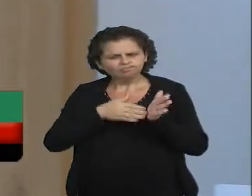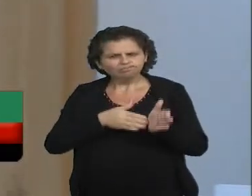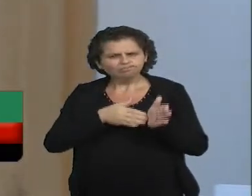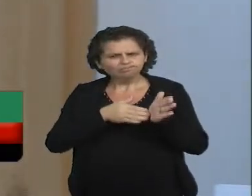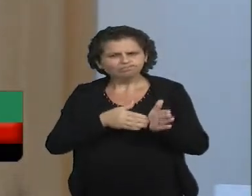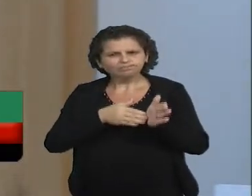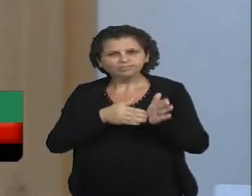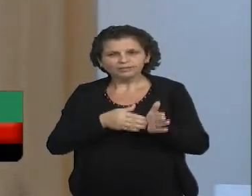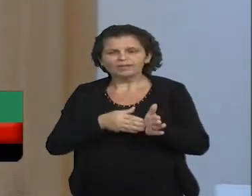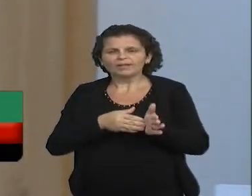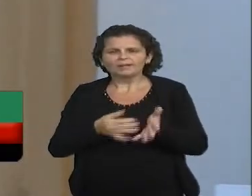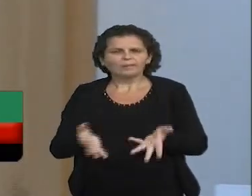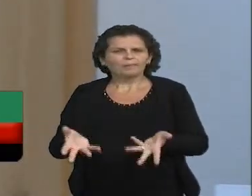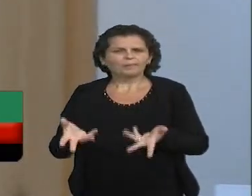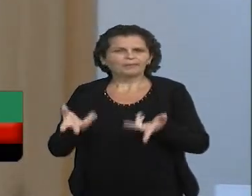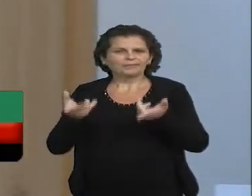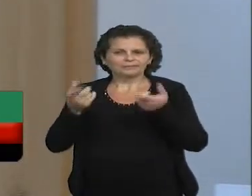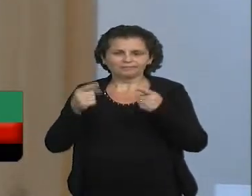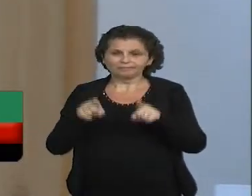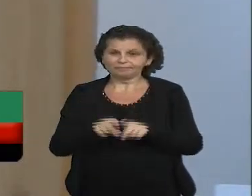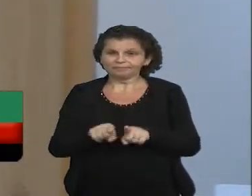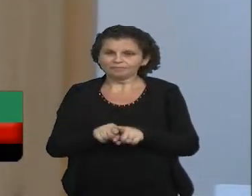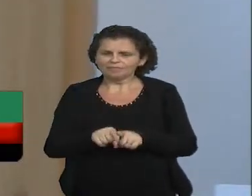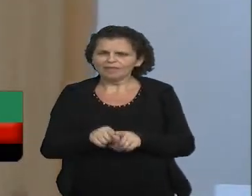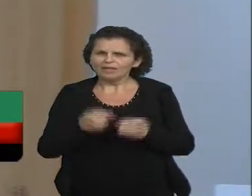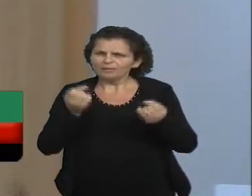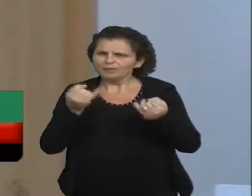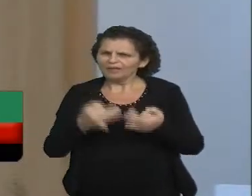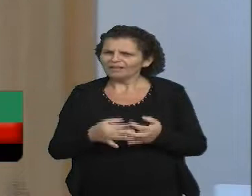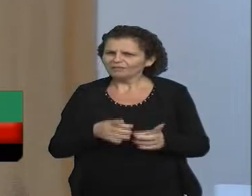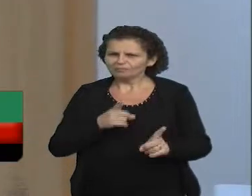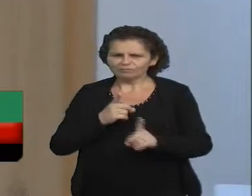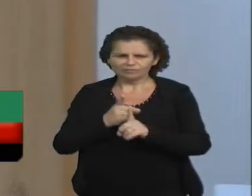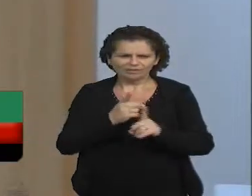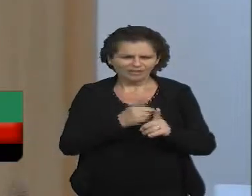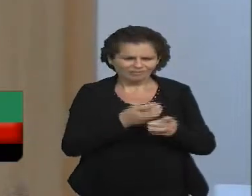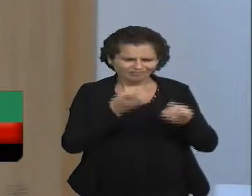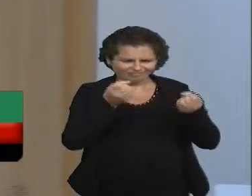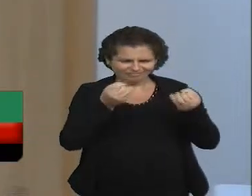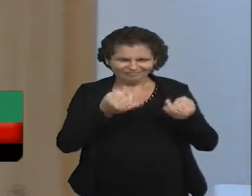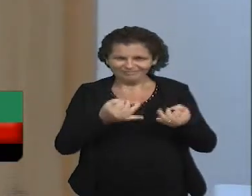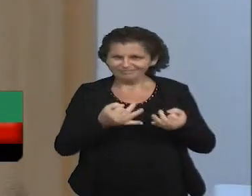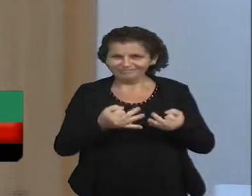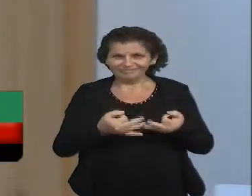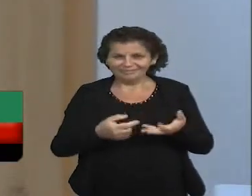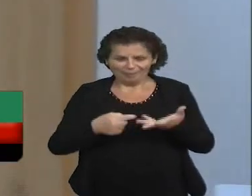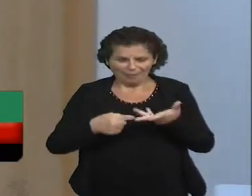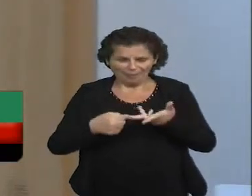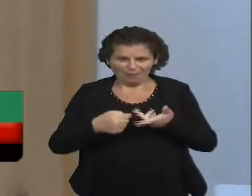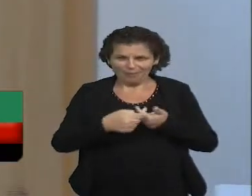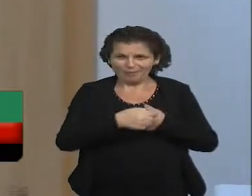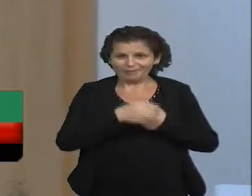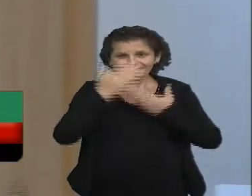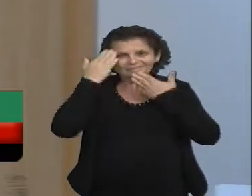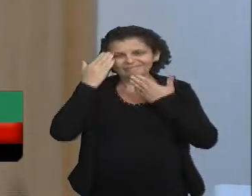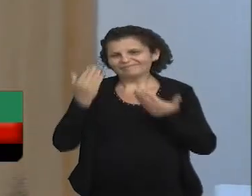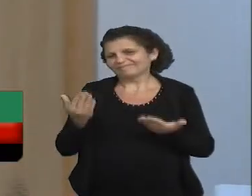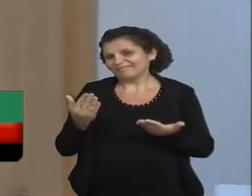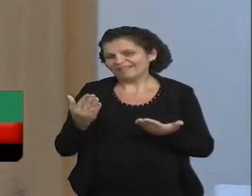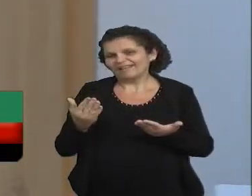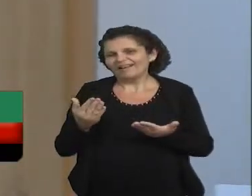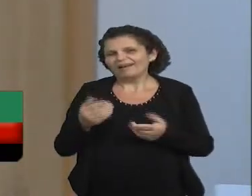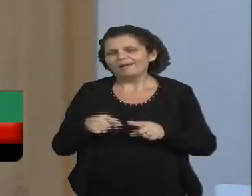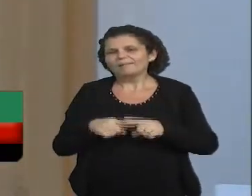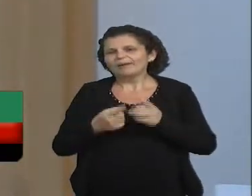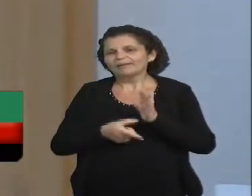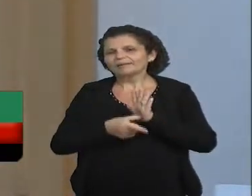quanto você é maravilhoso. Eu falei ali para ele, às vezes a gente não encontra nem palavras para ficar agradecendo ele toda hora, né? Mas,